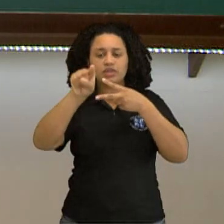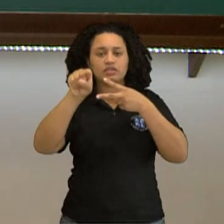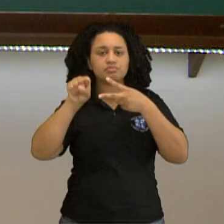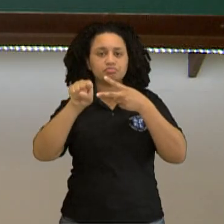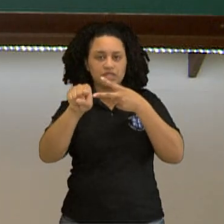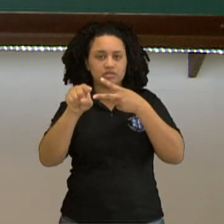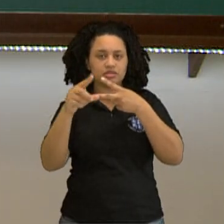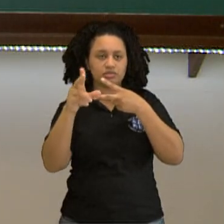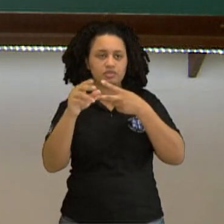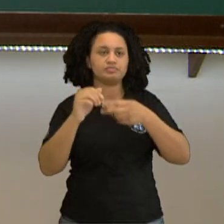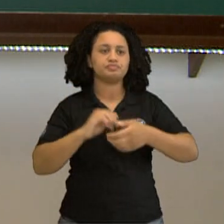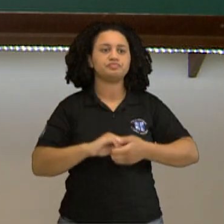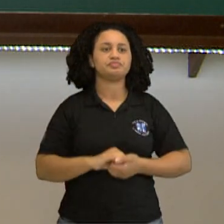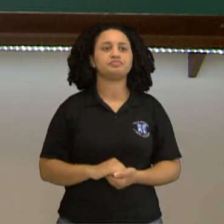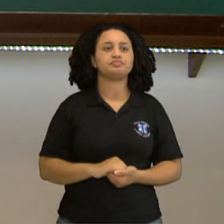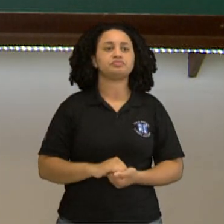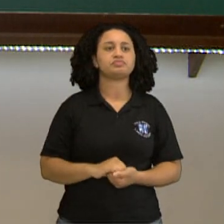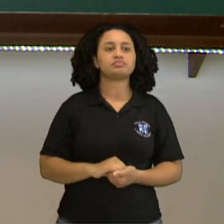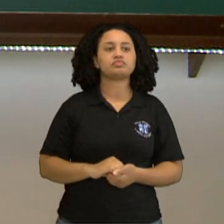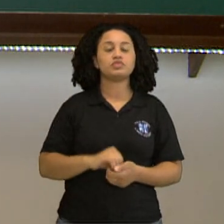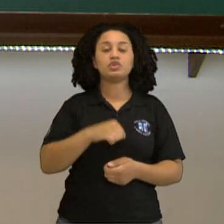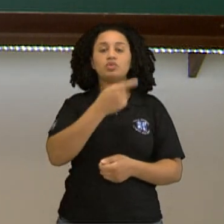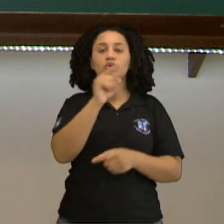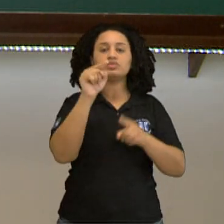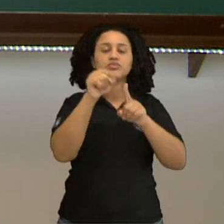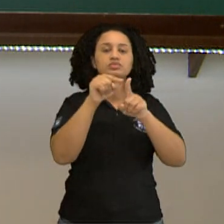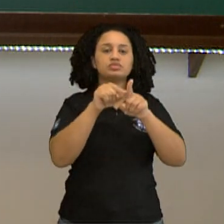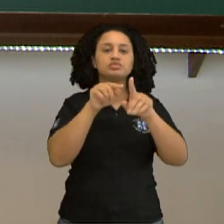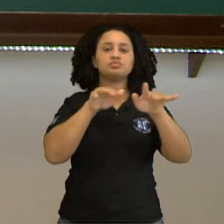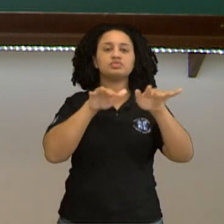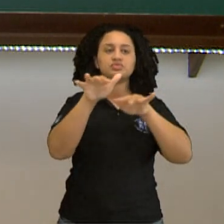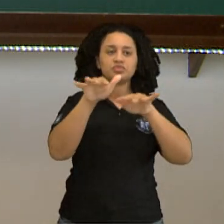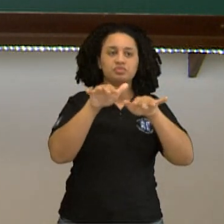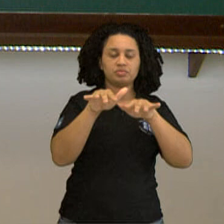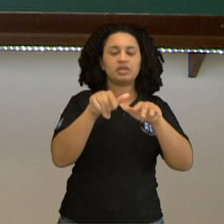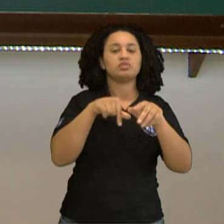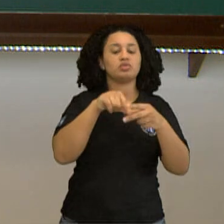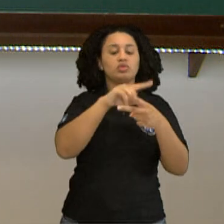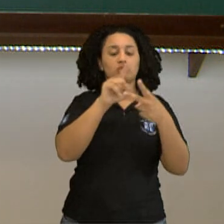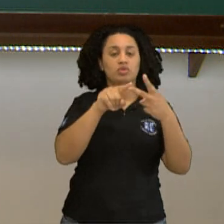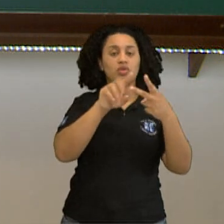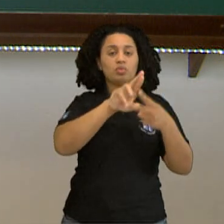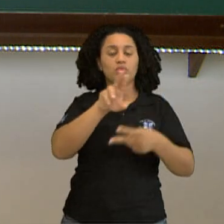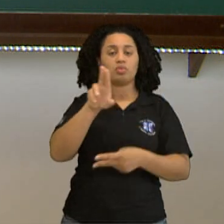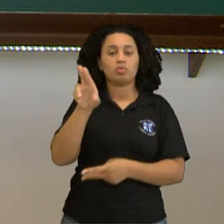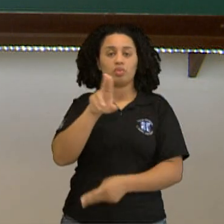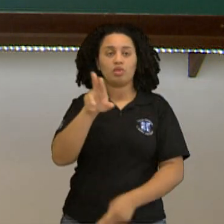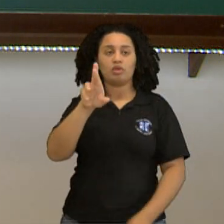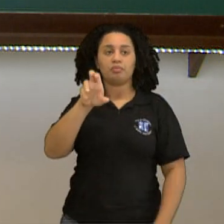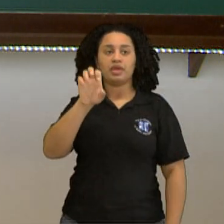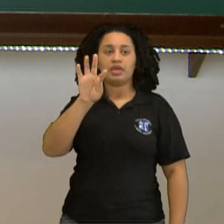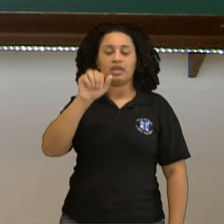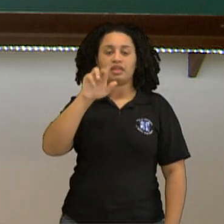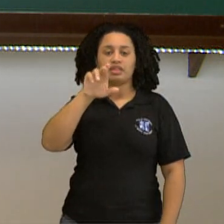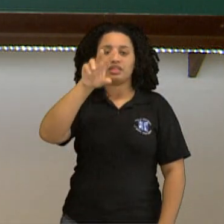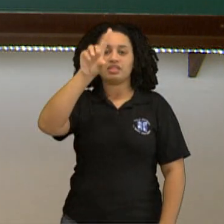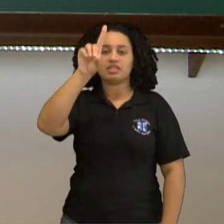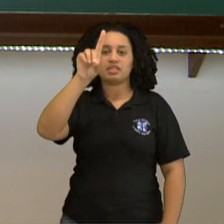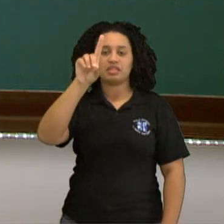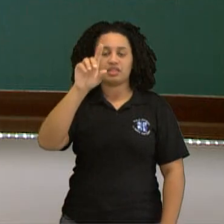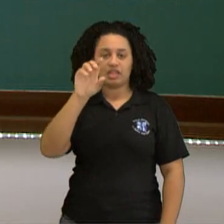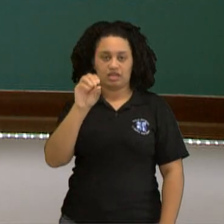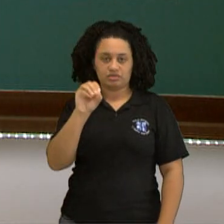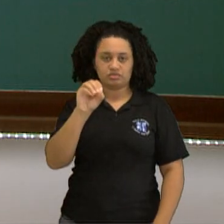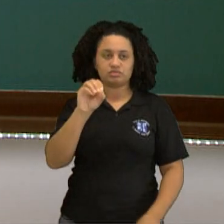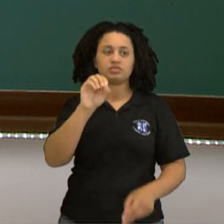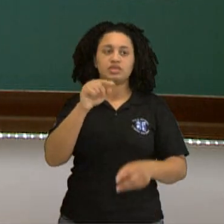certo? O outro movimento que a gente tem é chamado movimento retardado. É quando existe uma